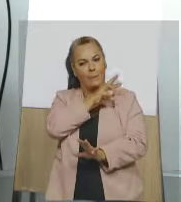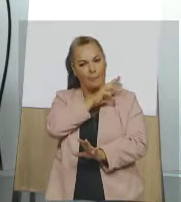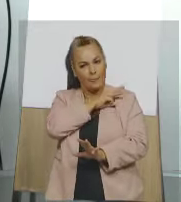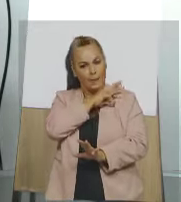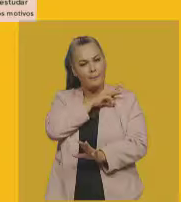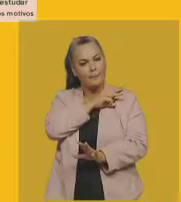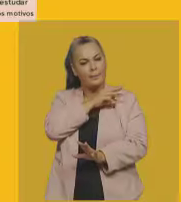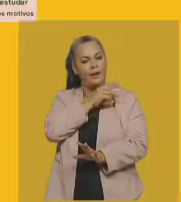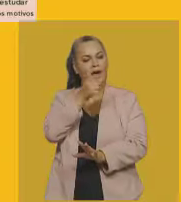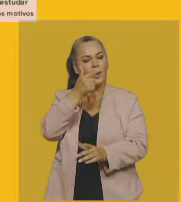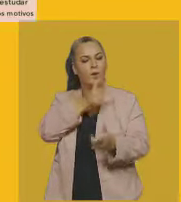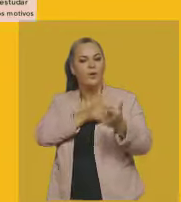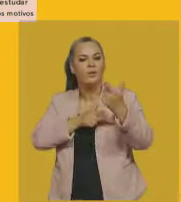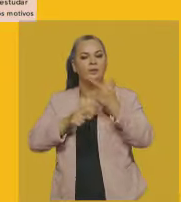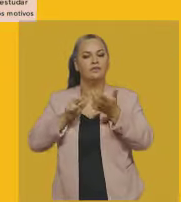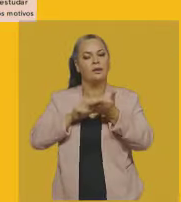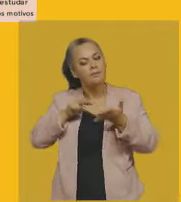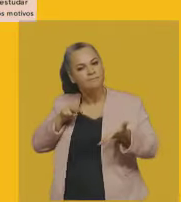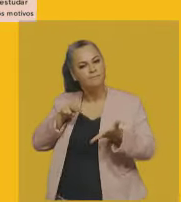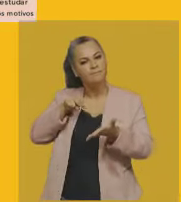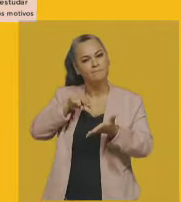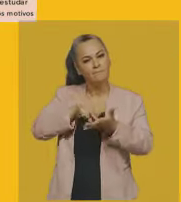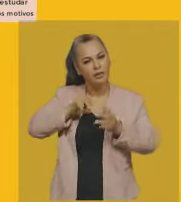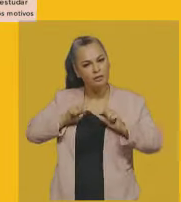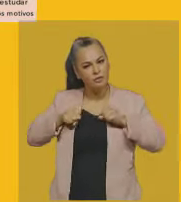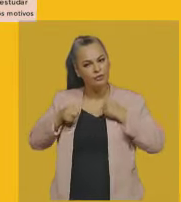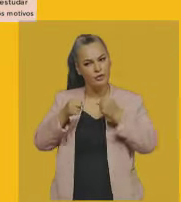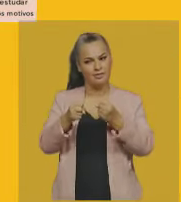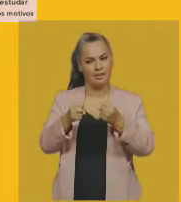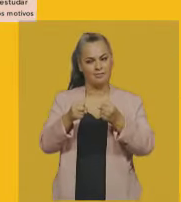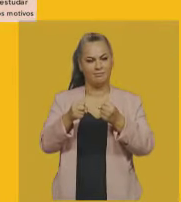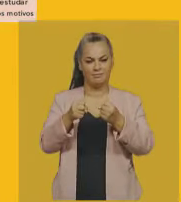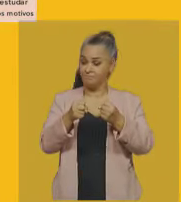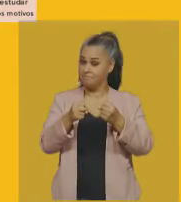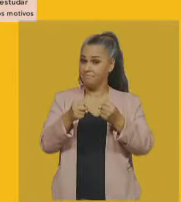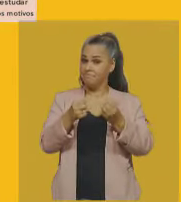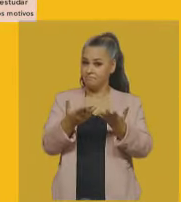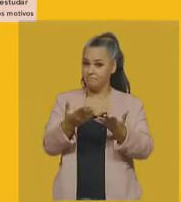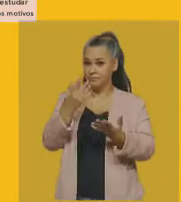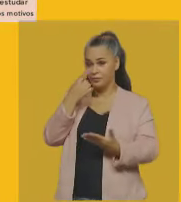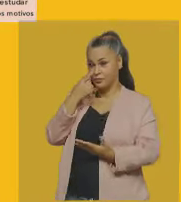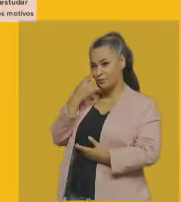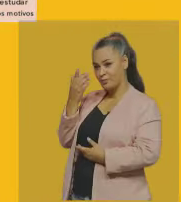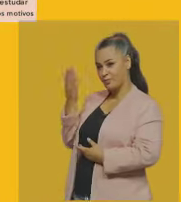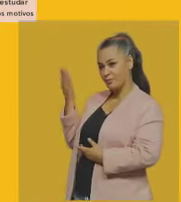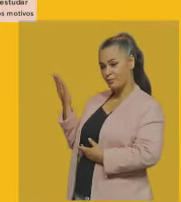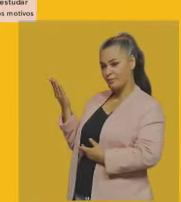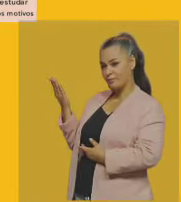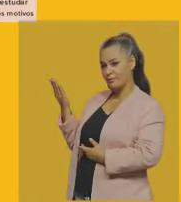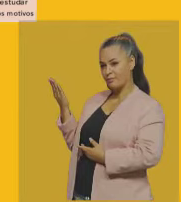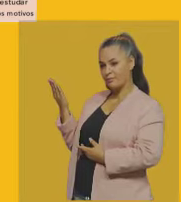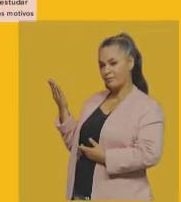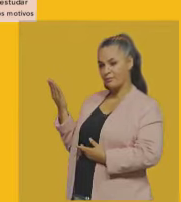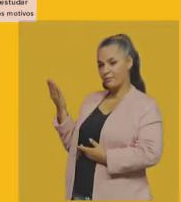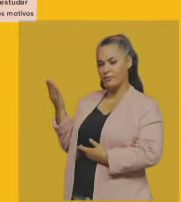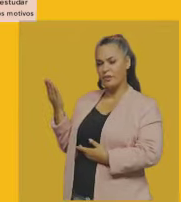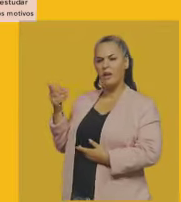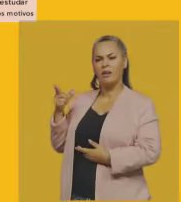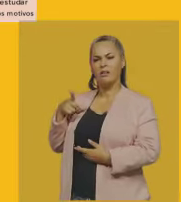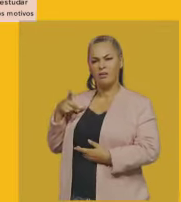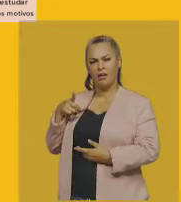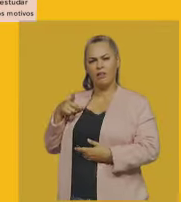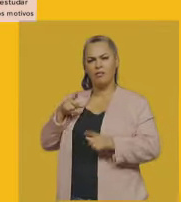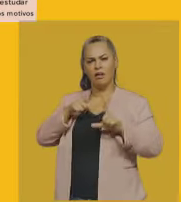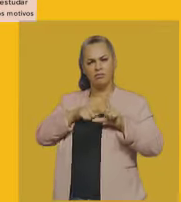você. A gente percebe também nesse gráfico algumas coisas assim, né? Então, por exemplo, muitas vezes, por que a mulher deixa de estudar? Por que